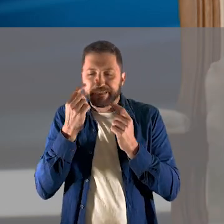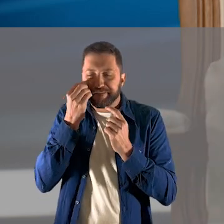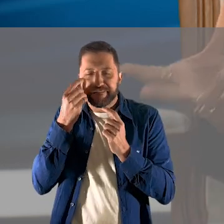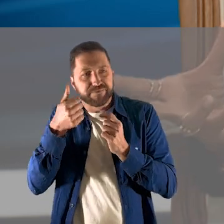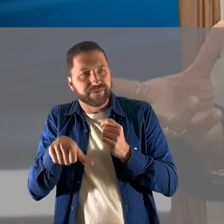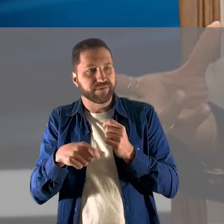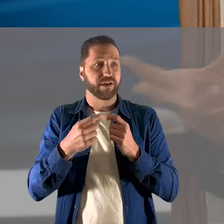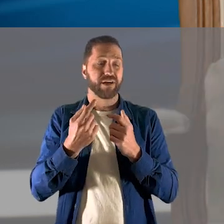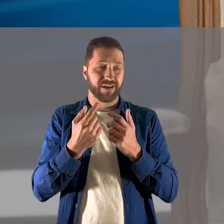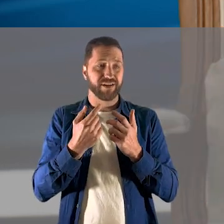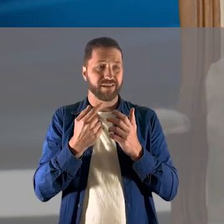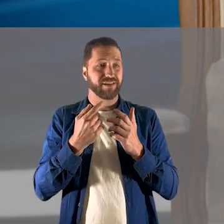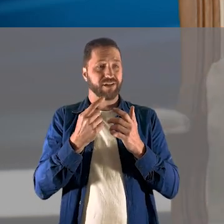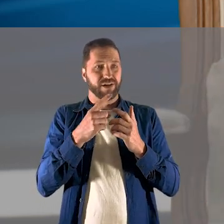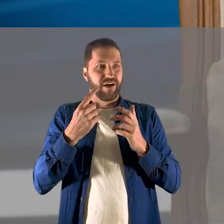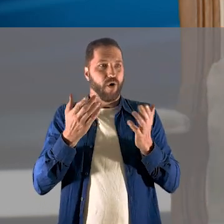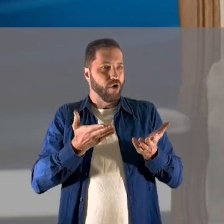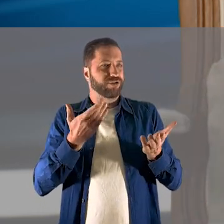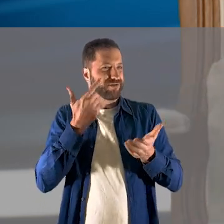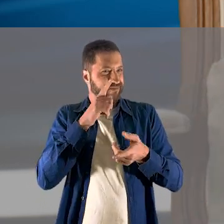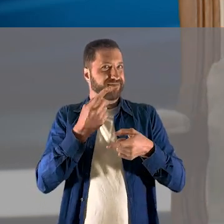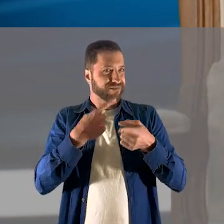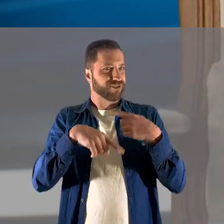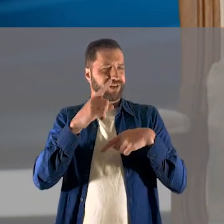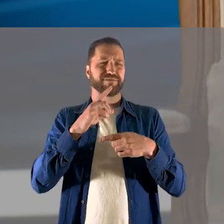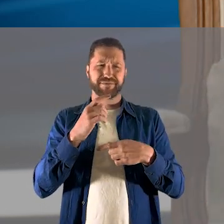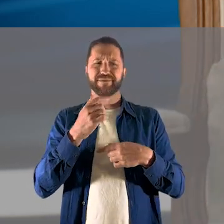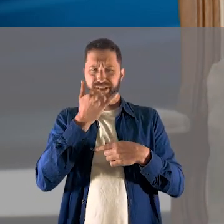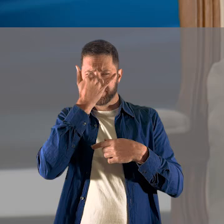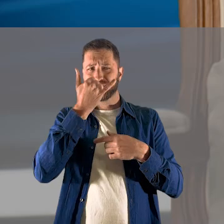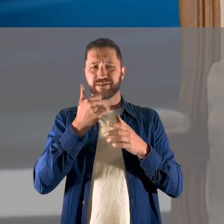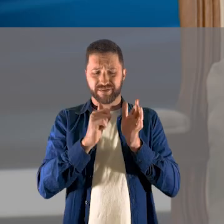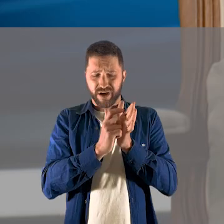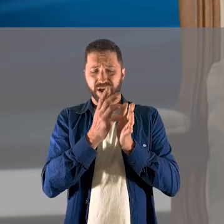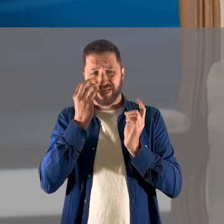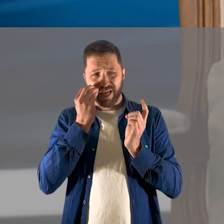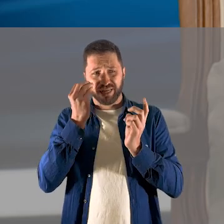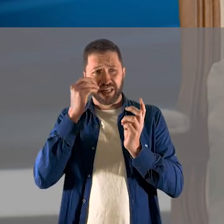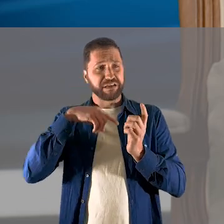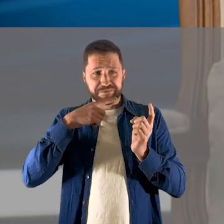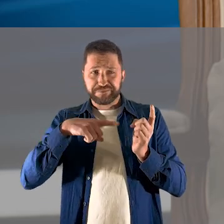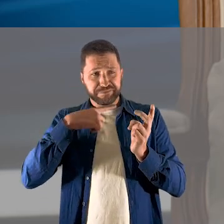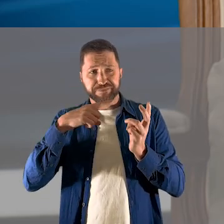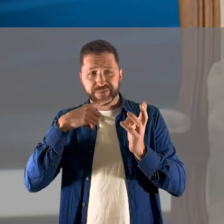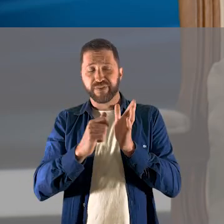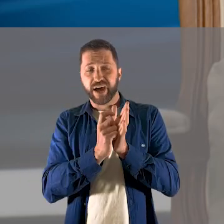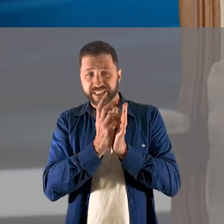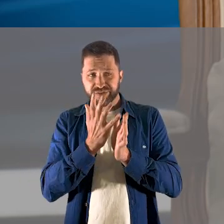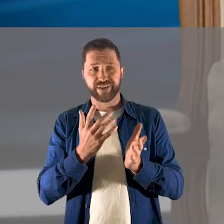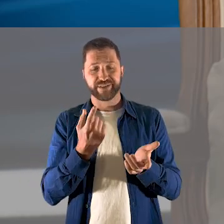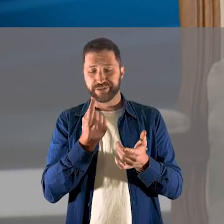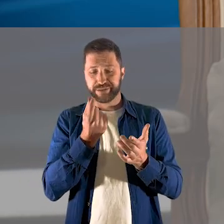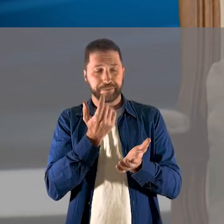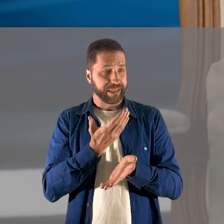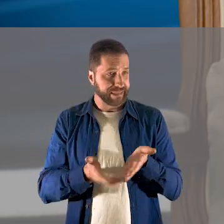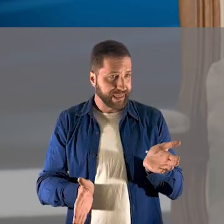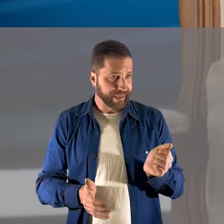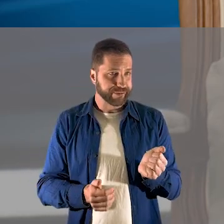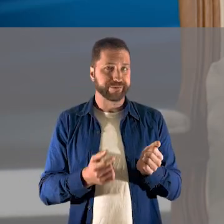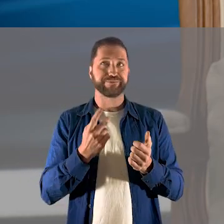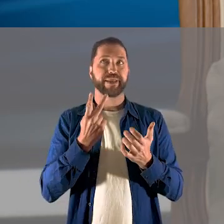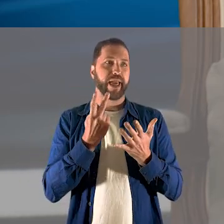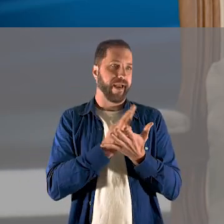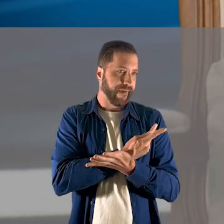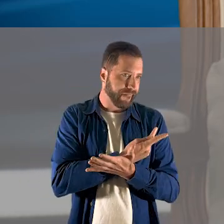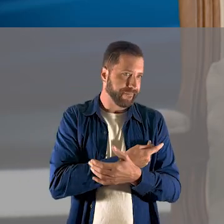a gente vamos tentar dessa forma Vamos tentar daquela outra forma até a gente chegar no modelo de negócios que é hoje então se permita é normal